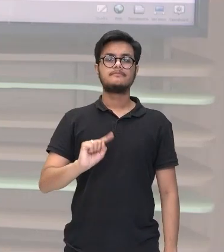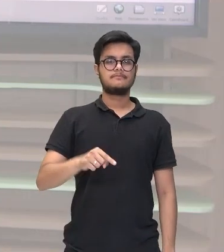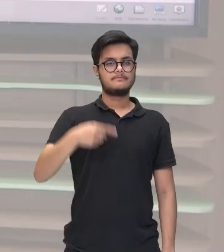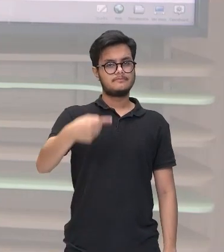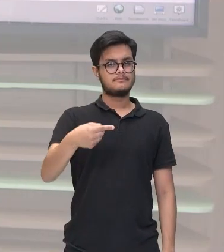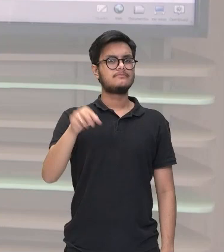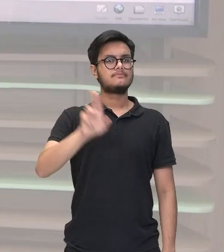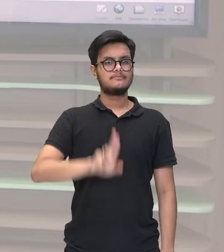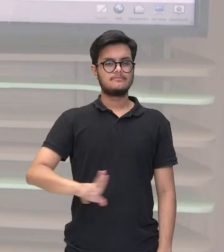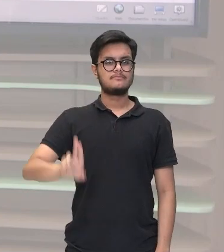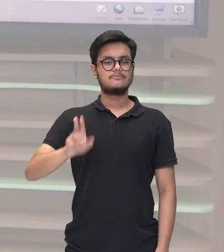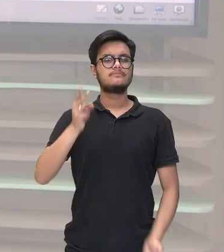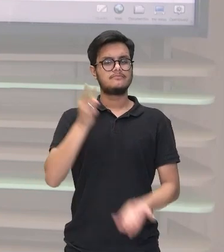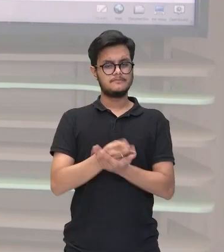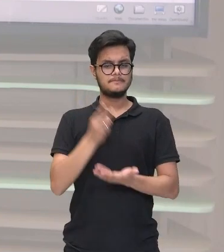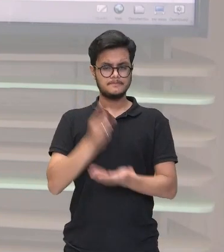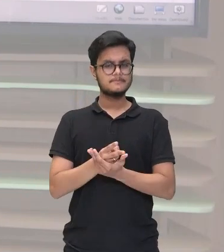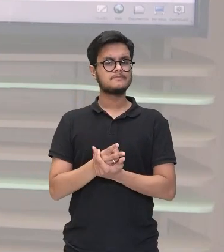palavras,